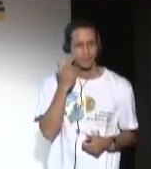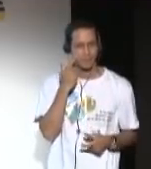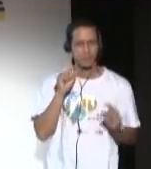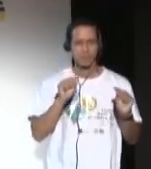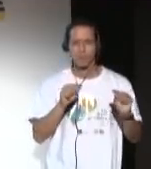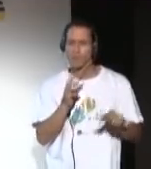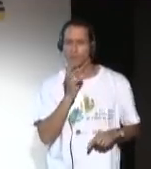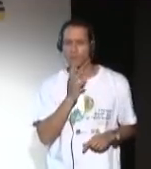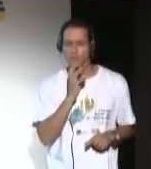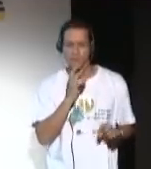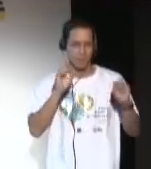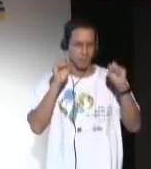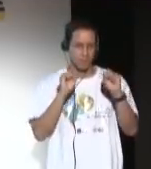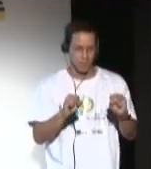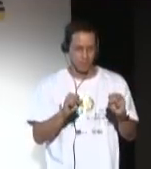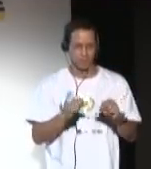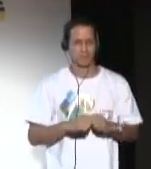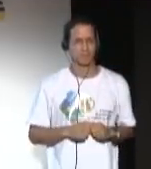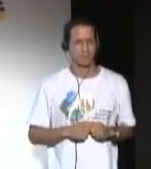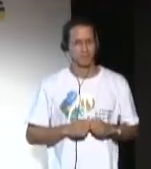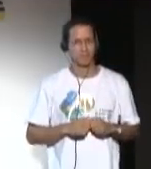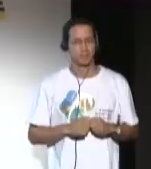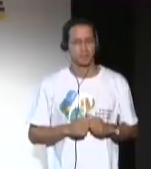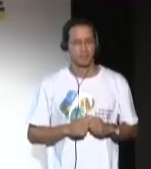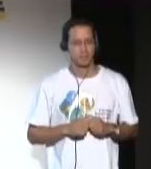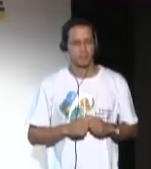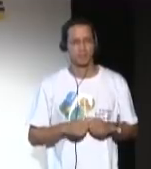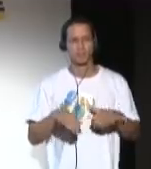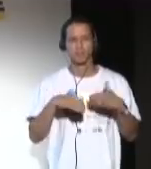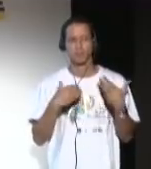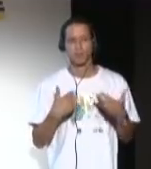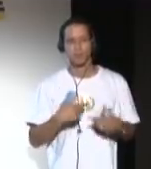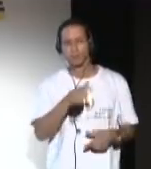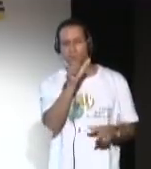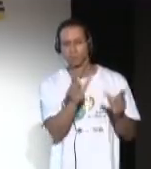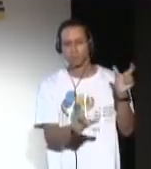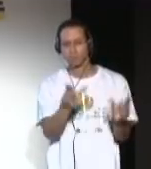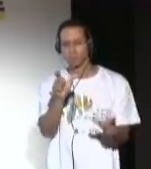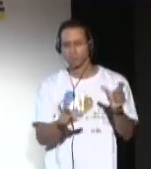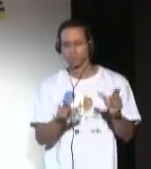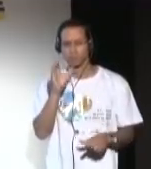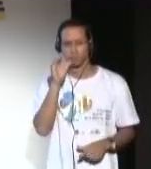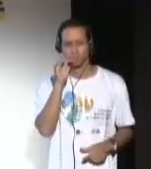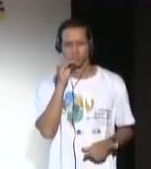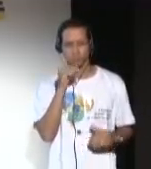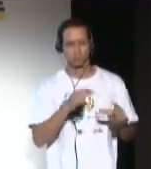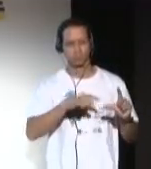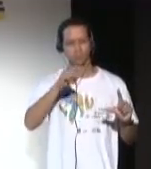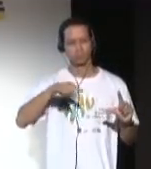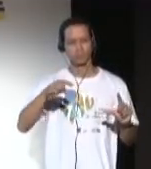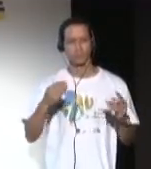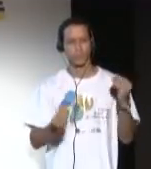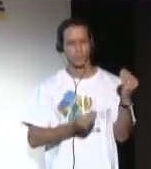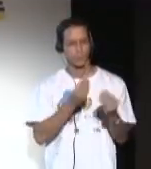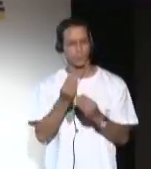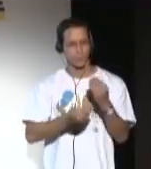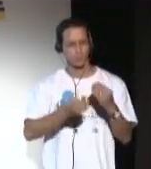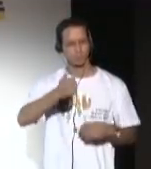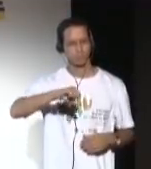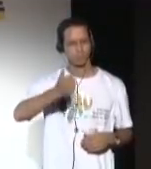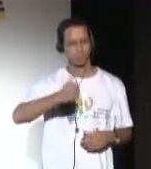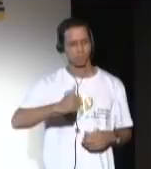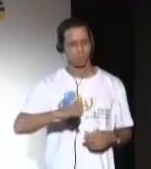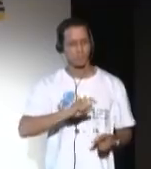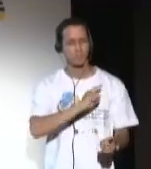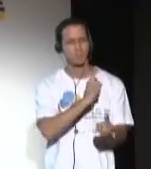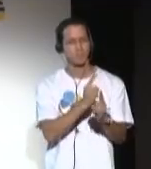de conhecimento poderia prever qual seria a performance ou desempenho dos seus funcionários. Eles descobriram que